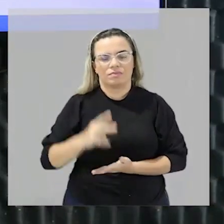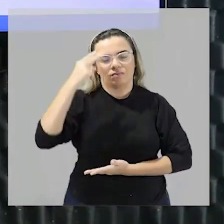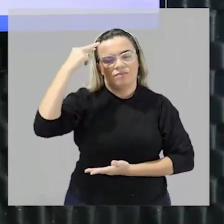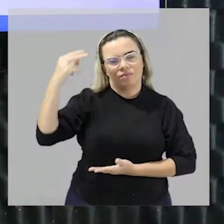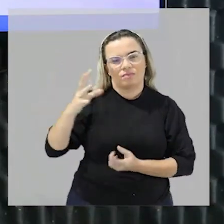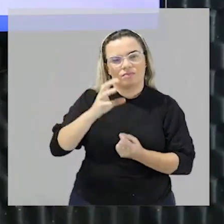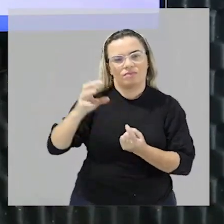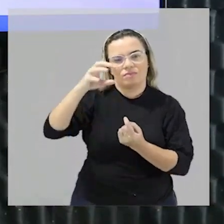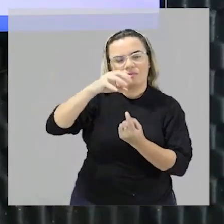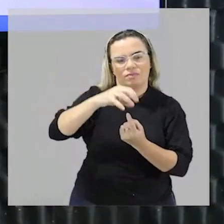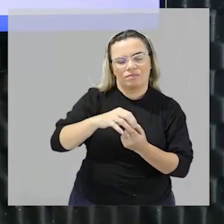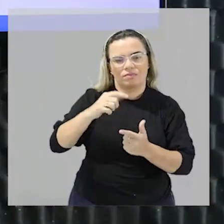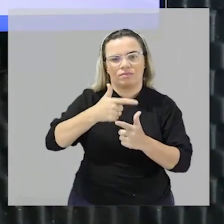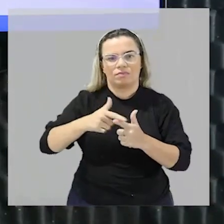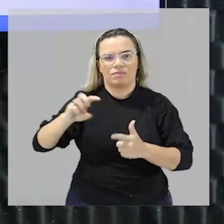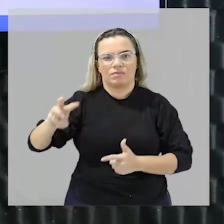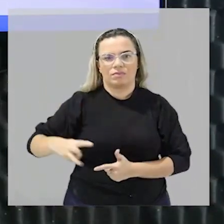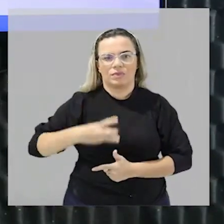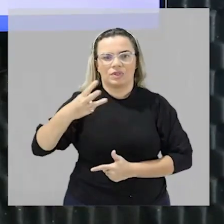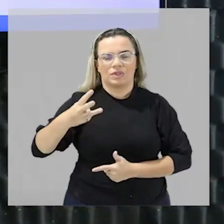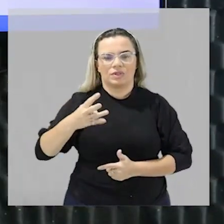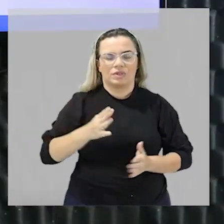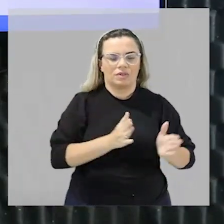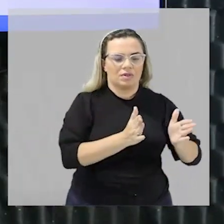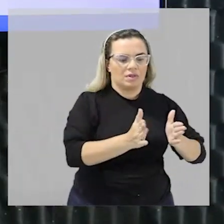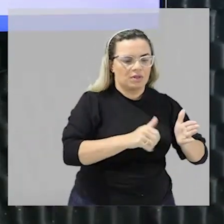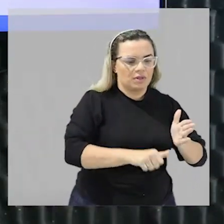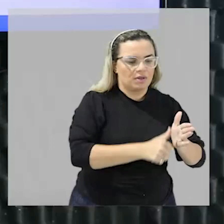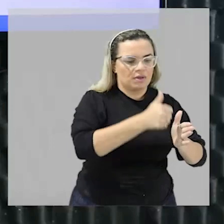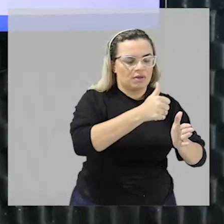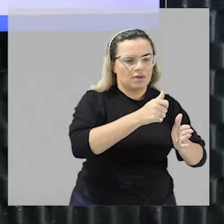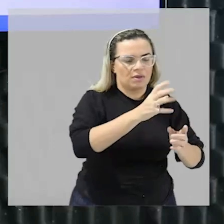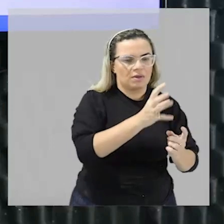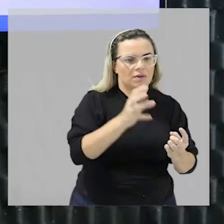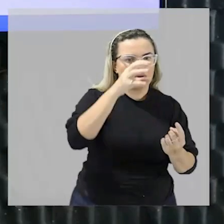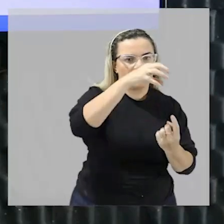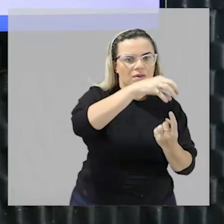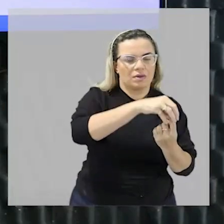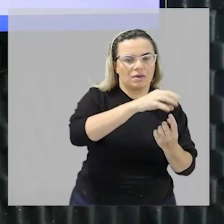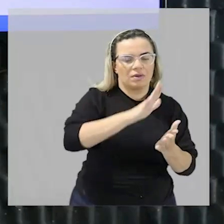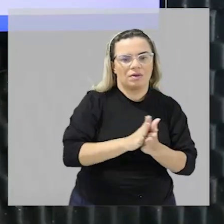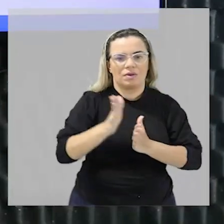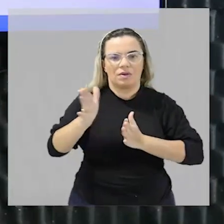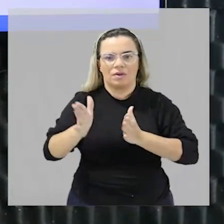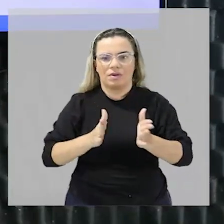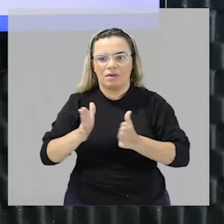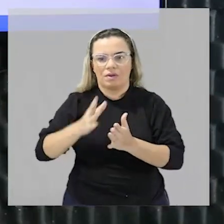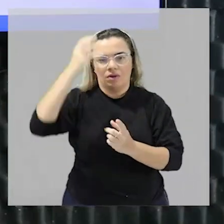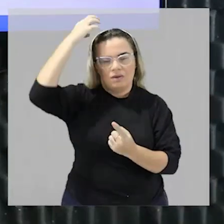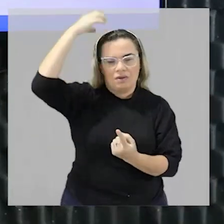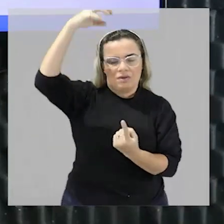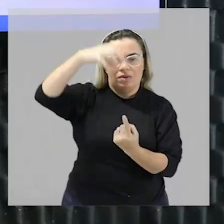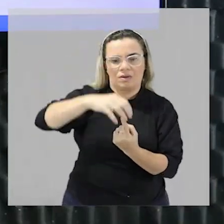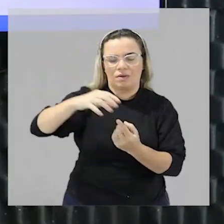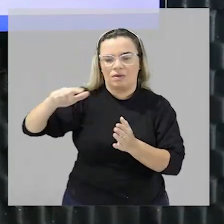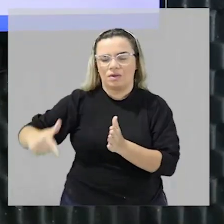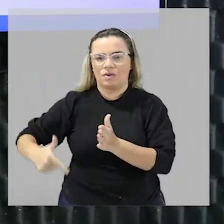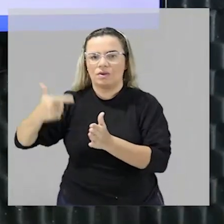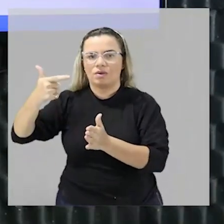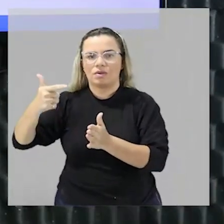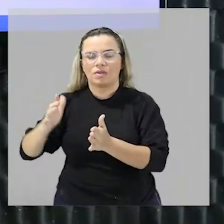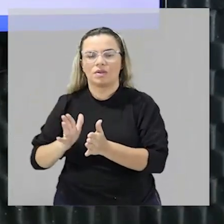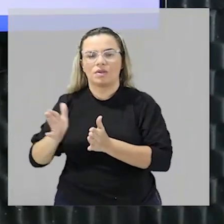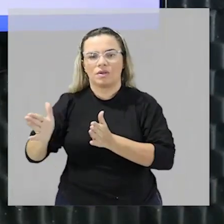monarquia, que é dividida em três fases: o primeiro reinado, o período regencial e o segundo